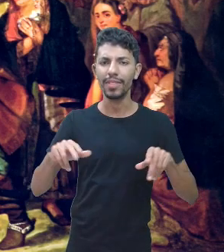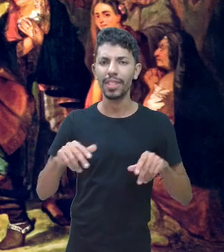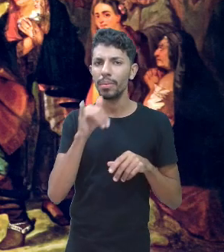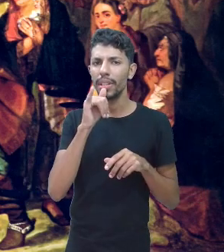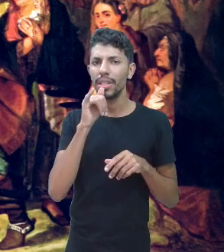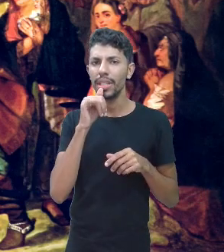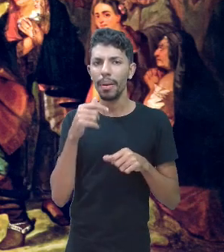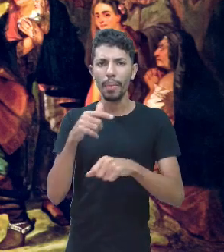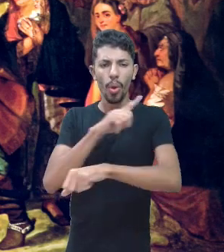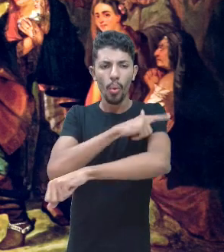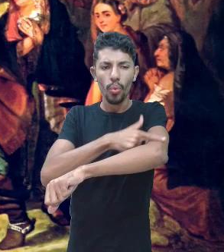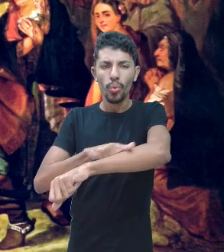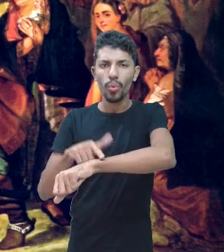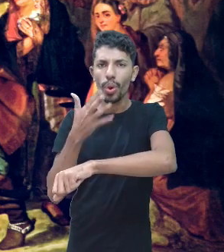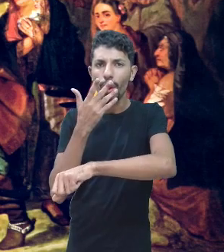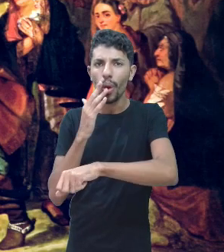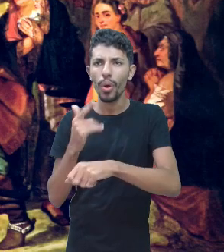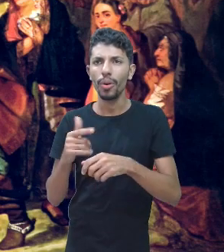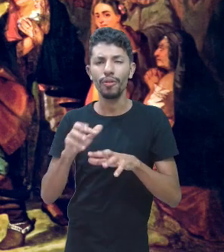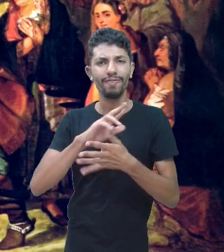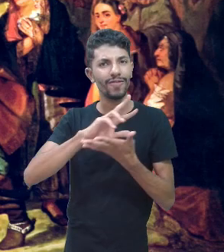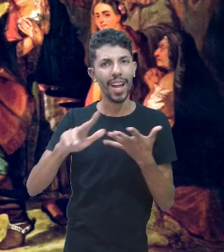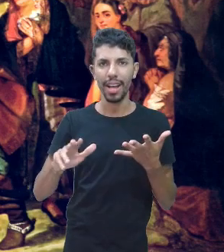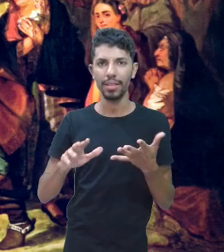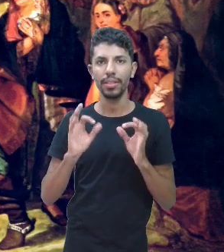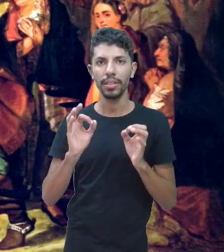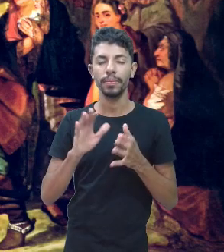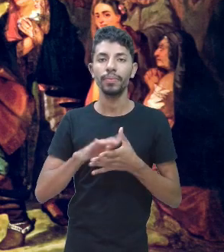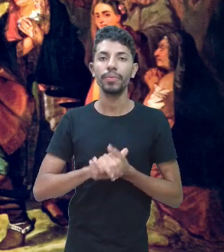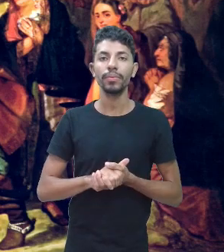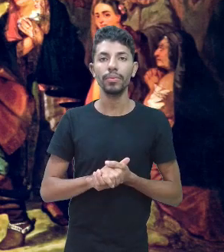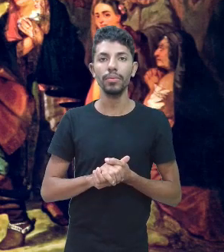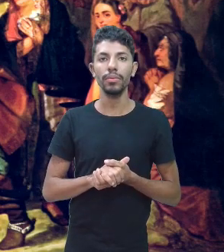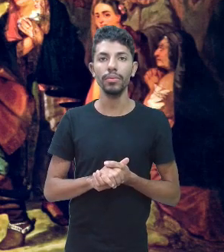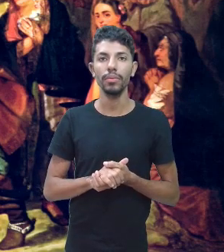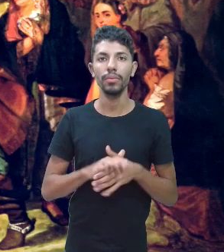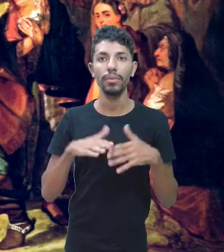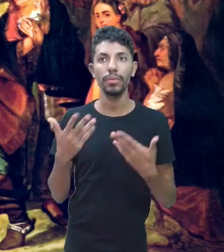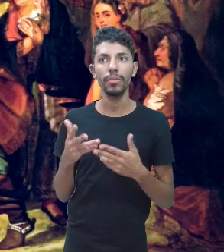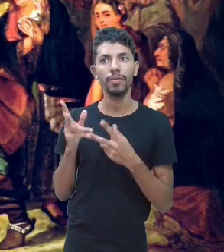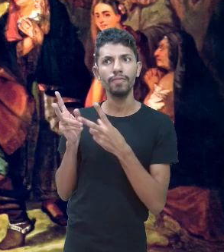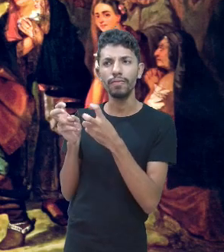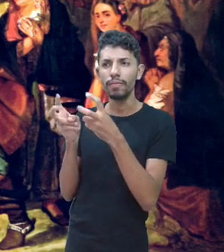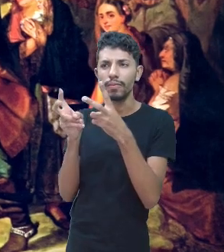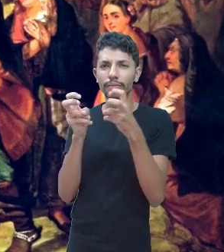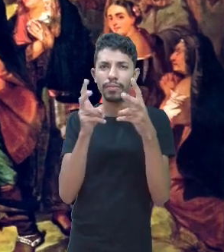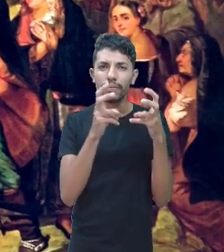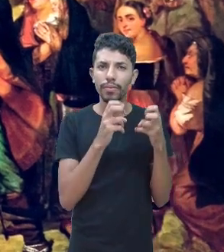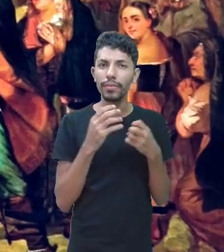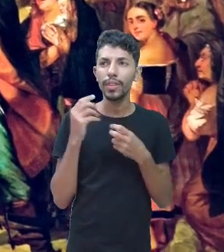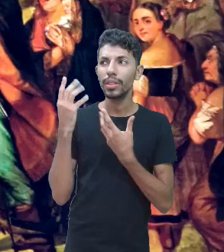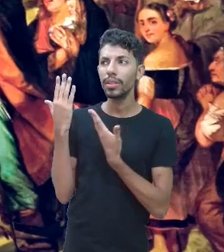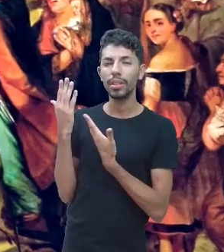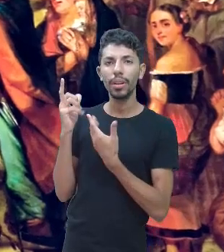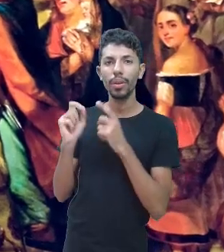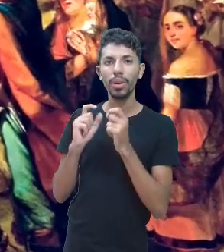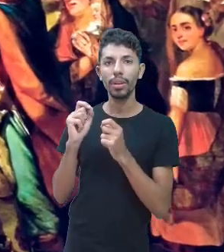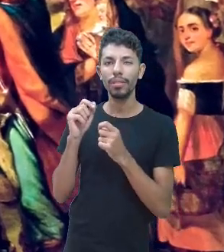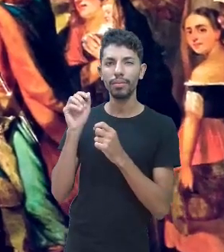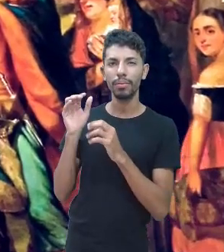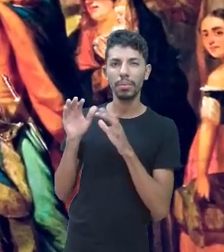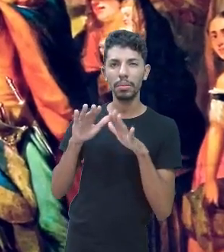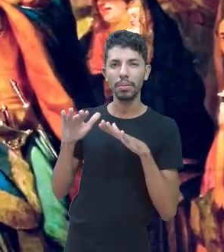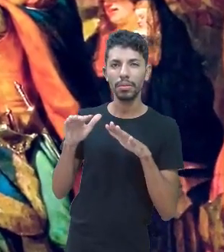de tons de pele, de fenótipos, enfim. Né? E não é o que a gente observa aqui. Ó. Eu vou me movimentar um pouco